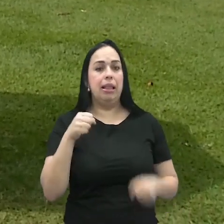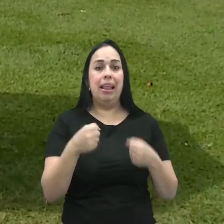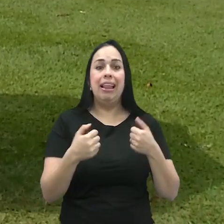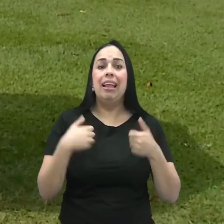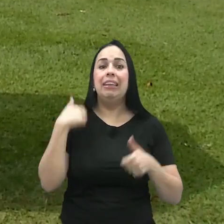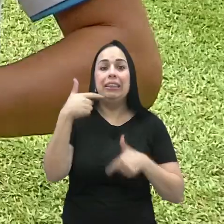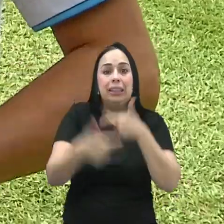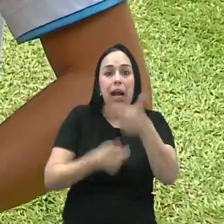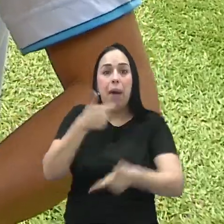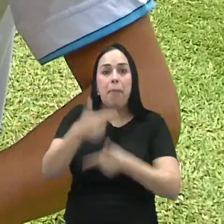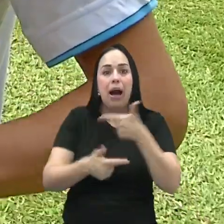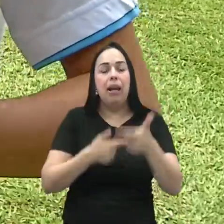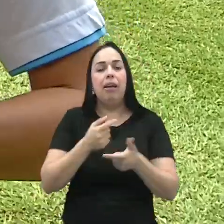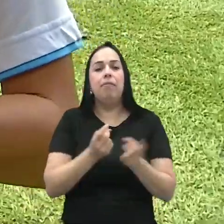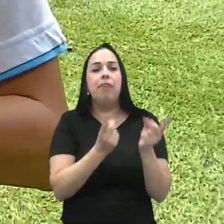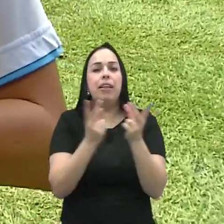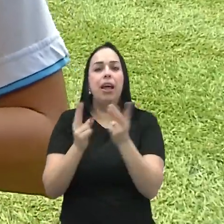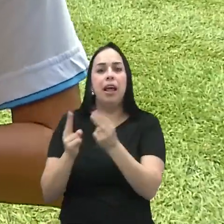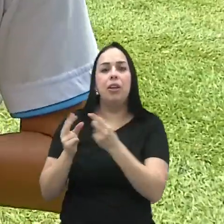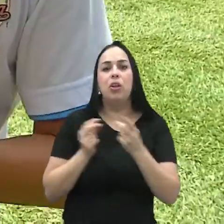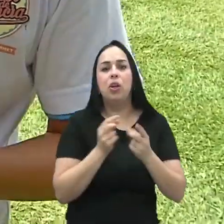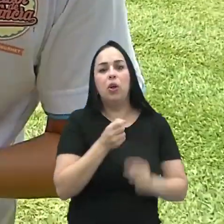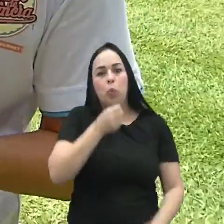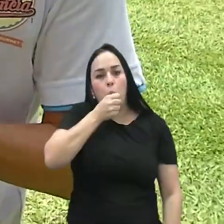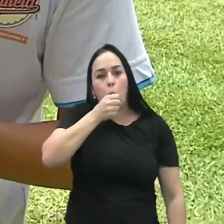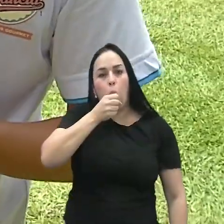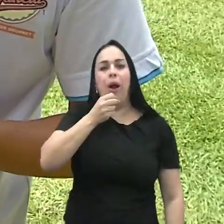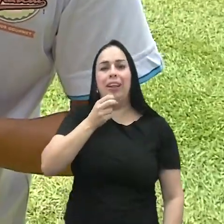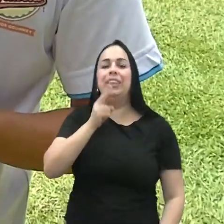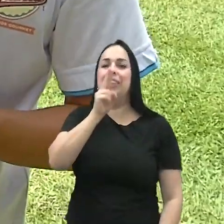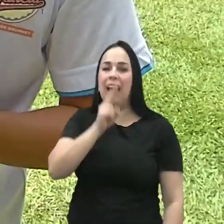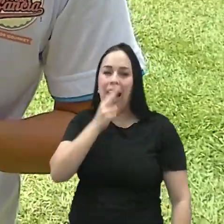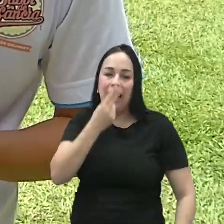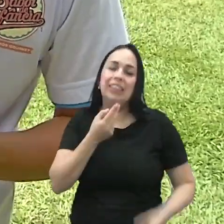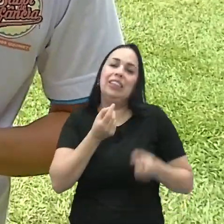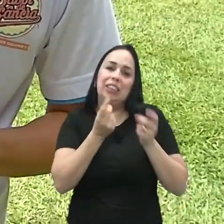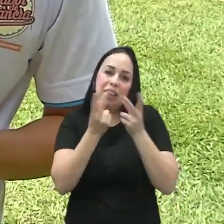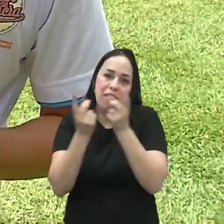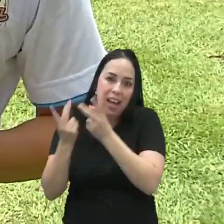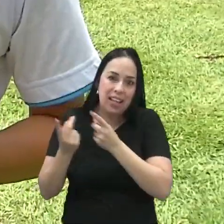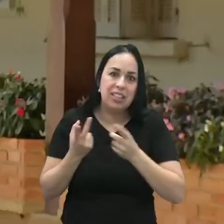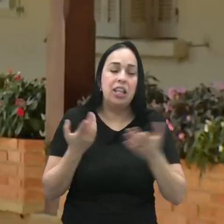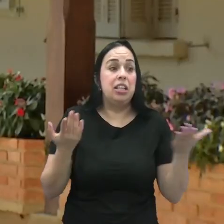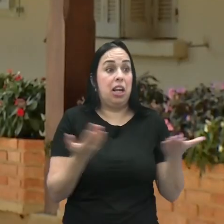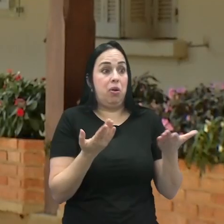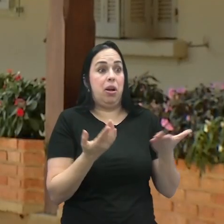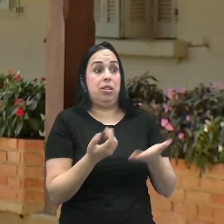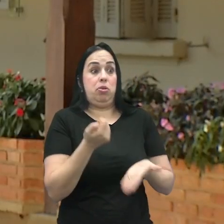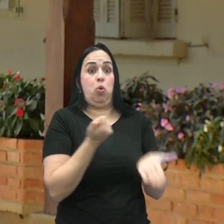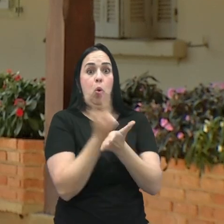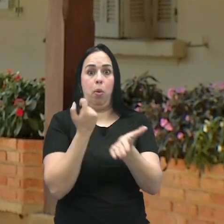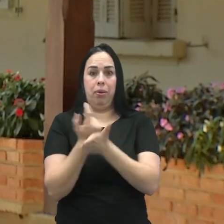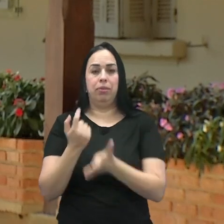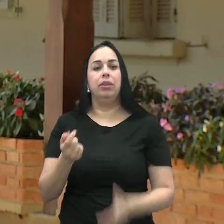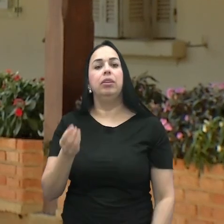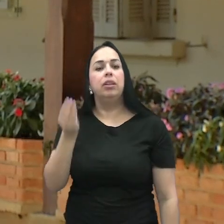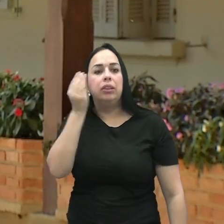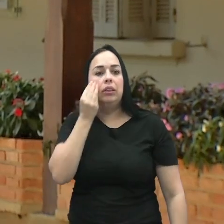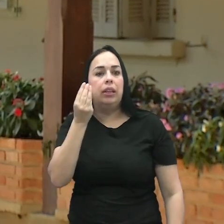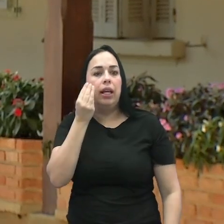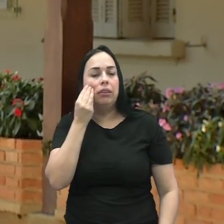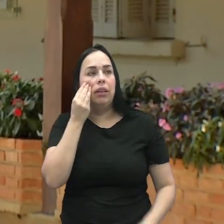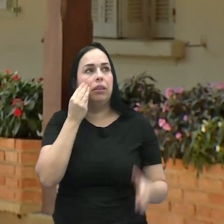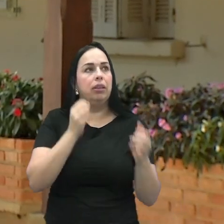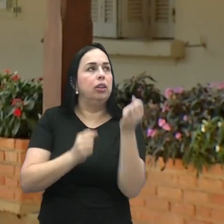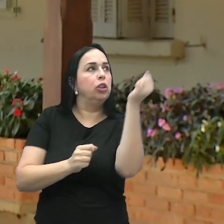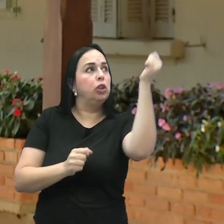parte da rotina. Ele vende geladinhos e o movimento aumenta nessa época do ano. A gente tenta realocar o ombrelone